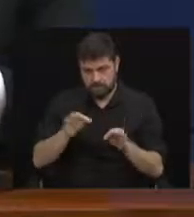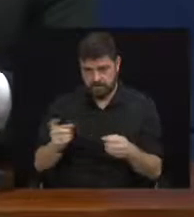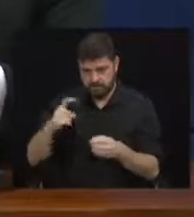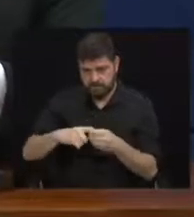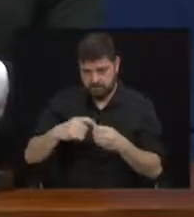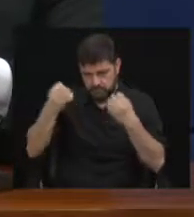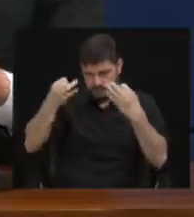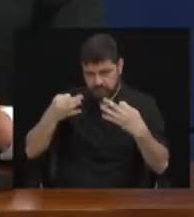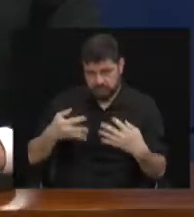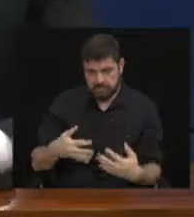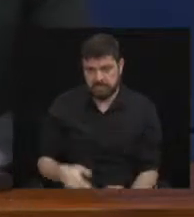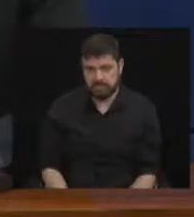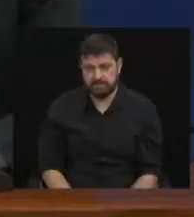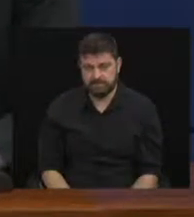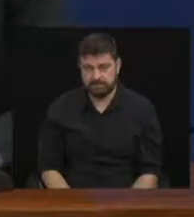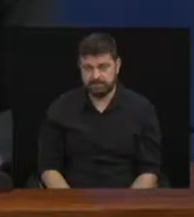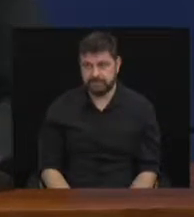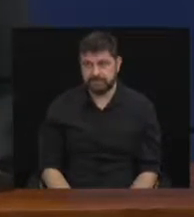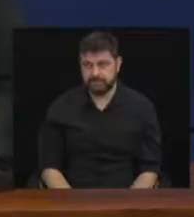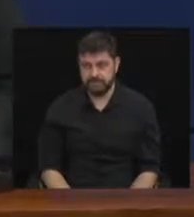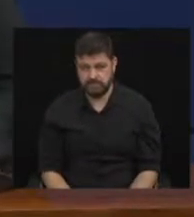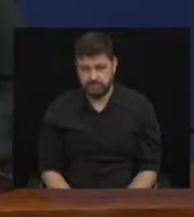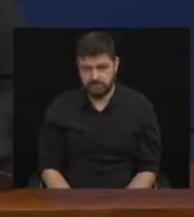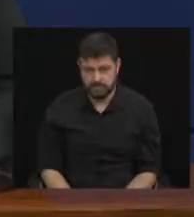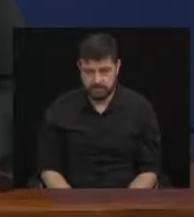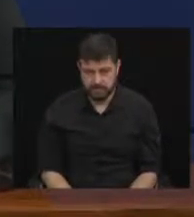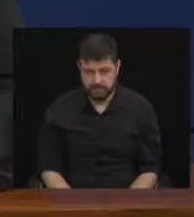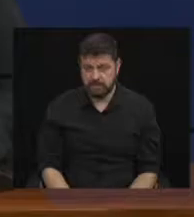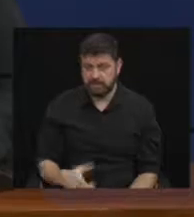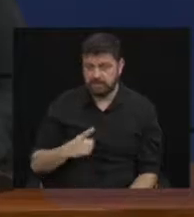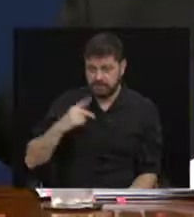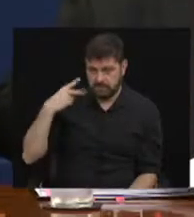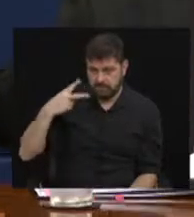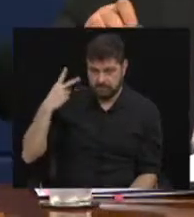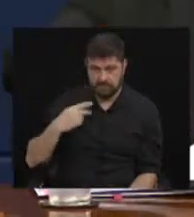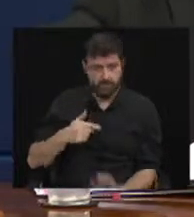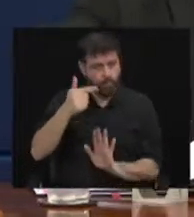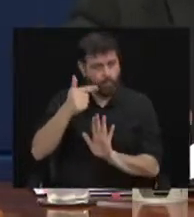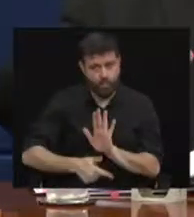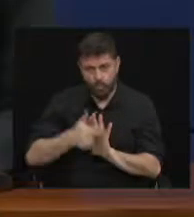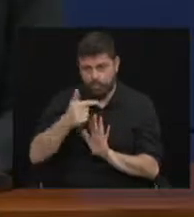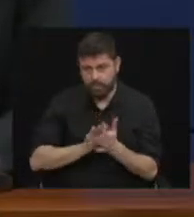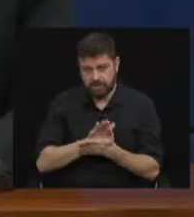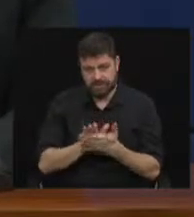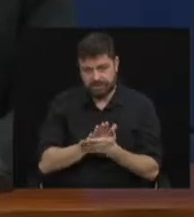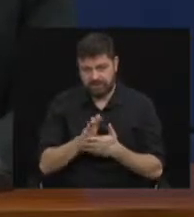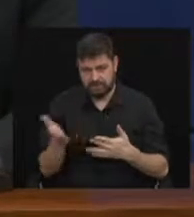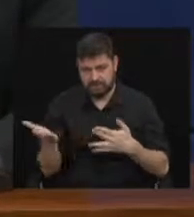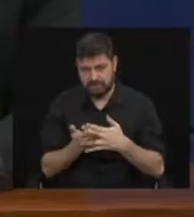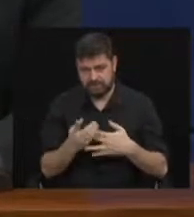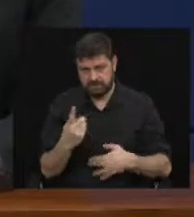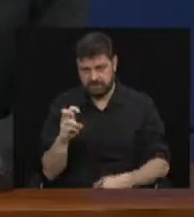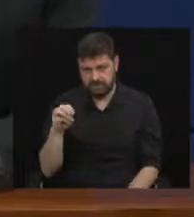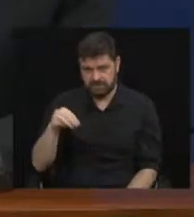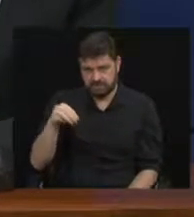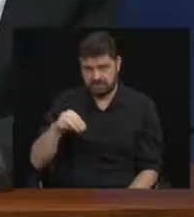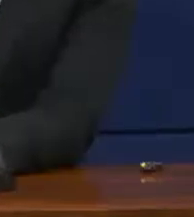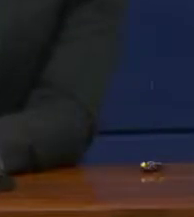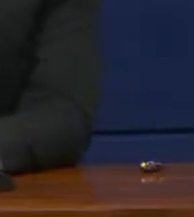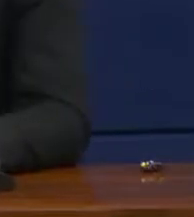orientadas a fazer o seu pagamento ali no autoatendimento. Ou então, se não quiser fazer no autoatendimento, ela